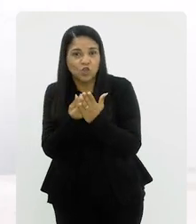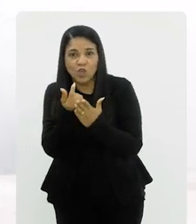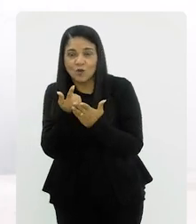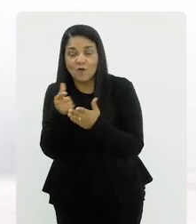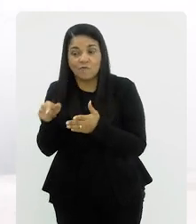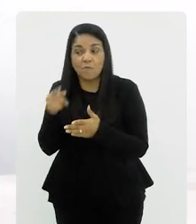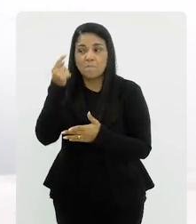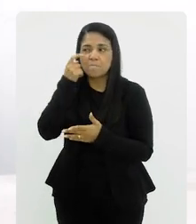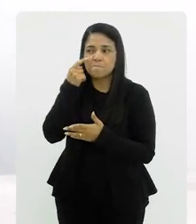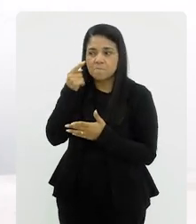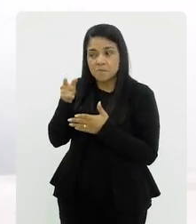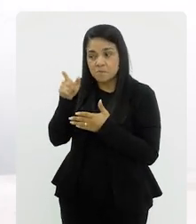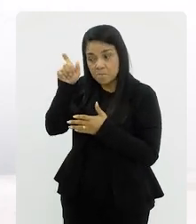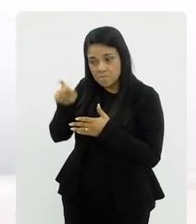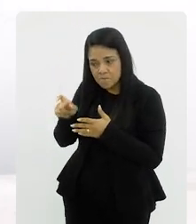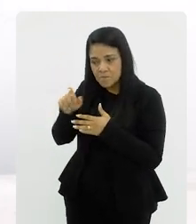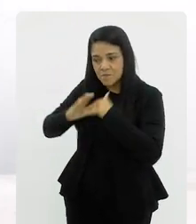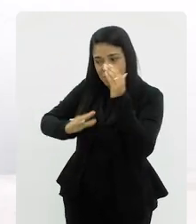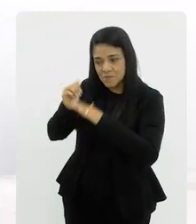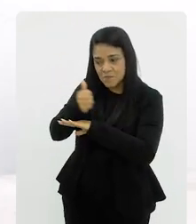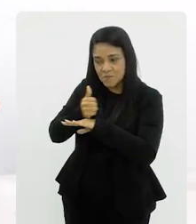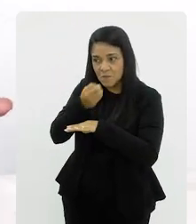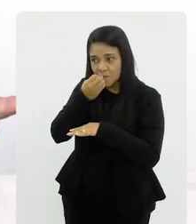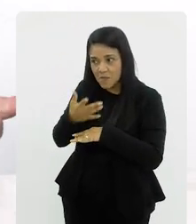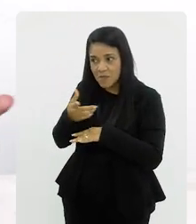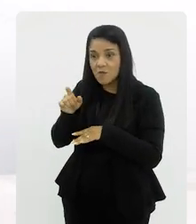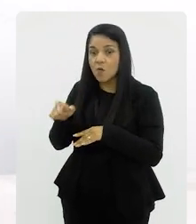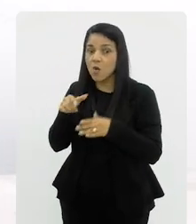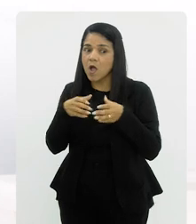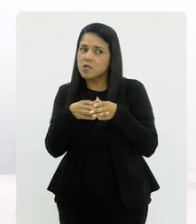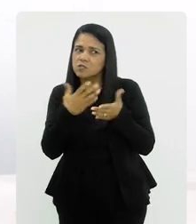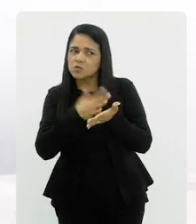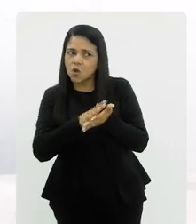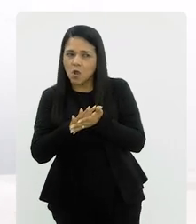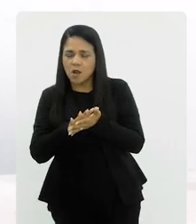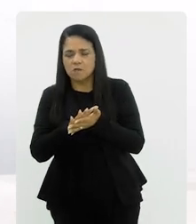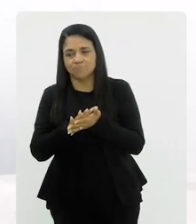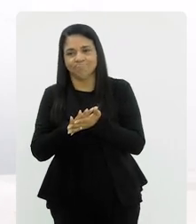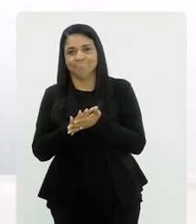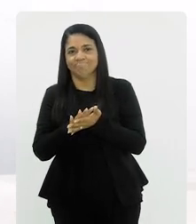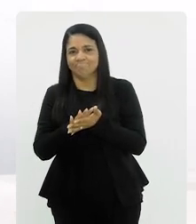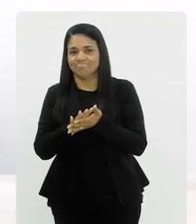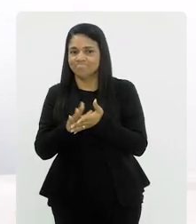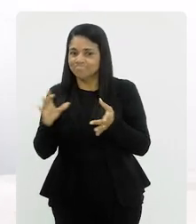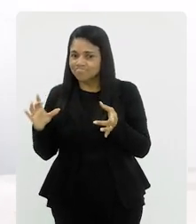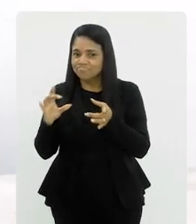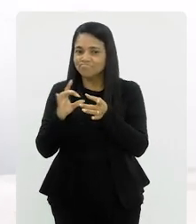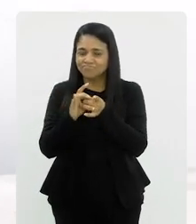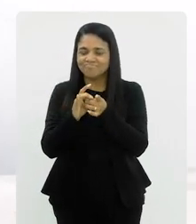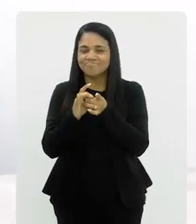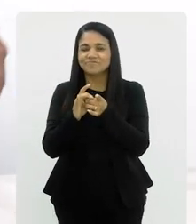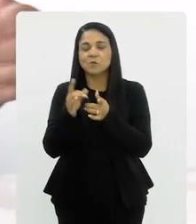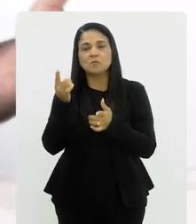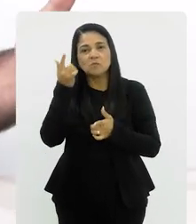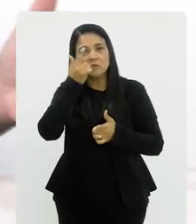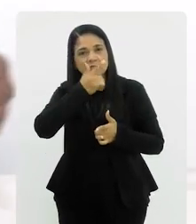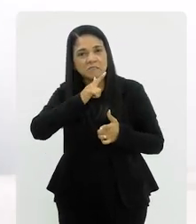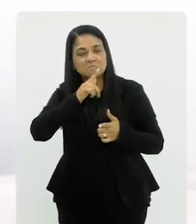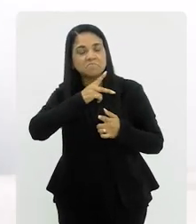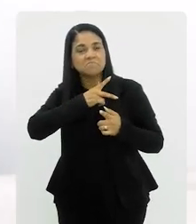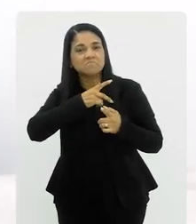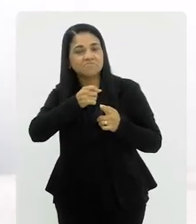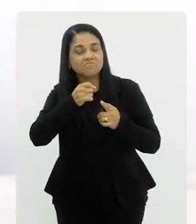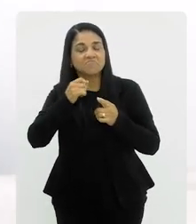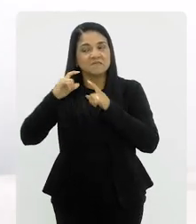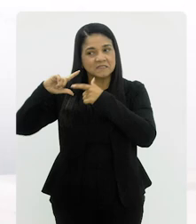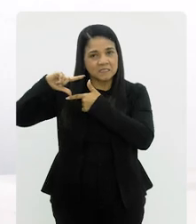se é a escola ou se é a pessoa. Se é o trabalho, lógico que ninguém faz nada sozinho. Mas conseguimos resgatar uma outra agremiação do